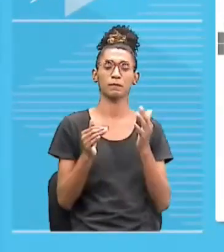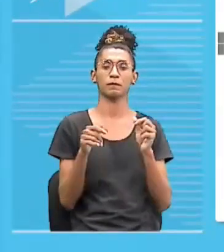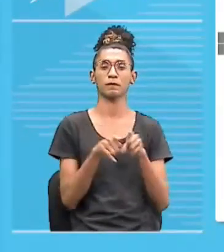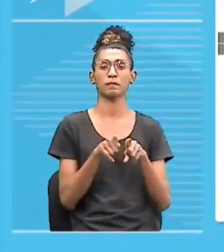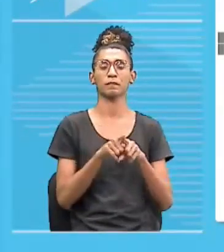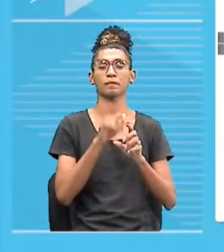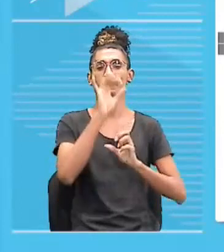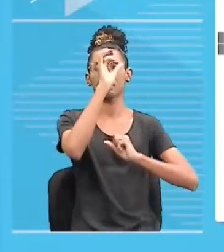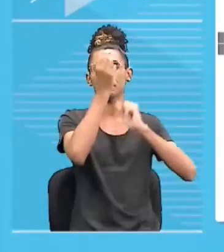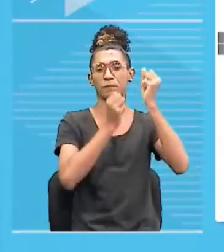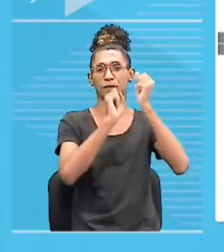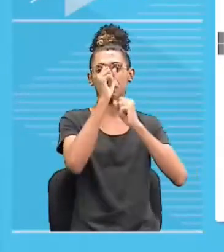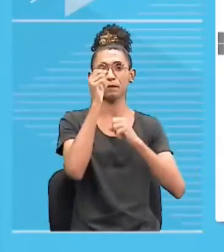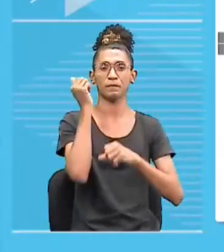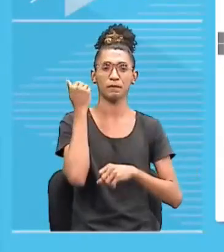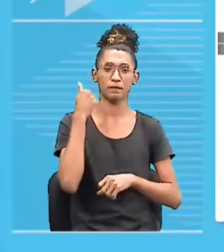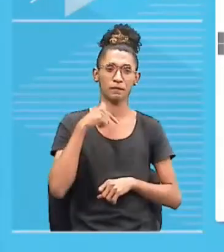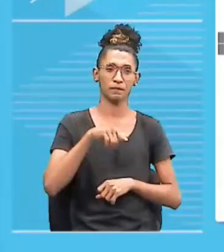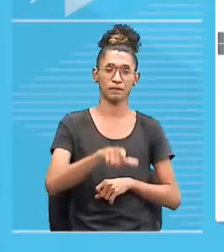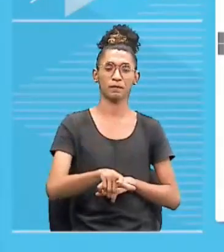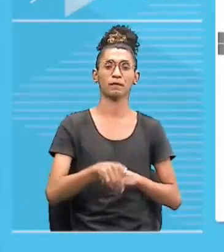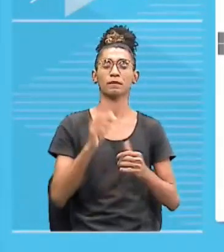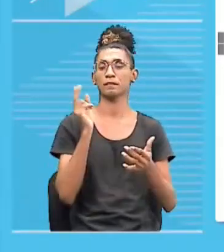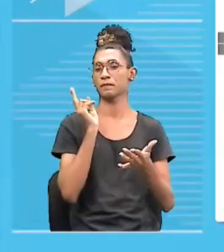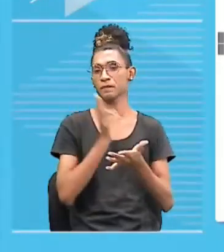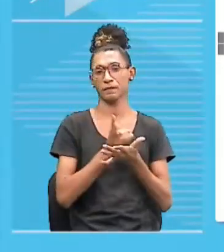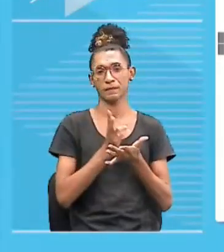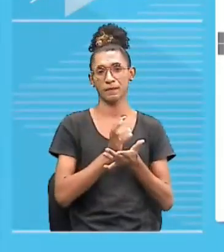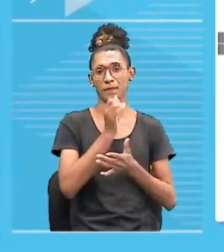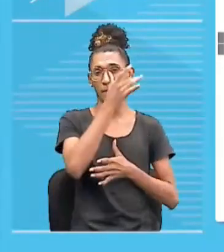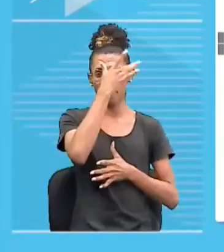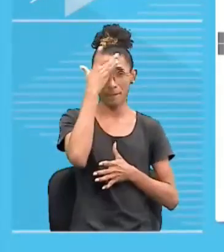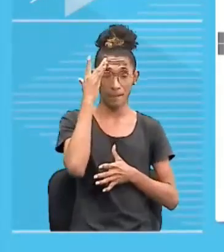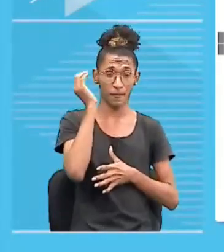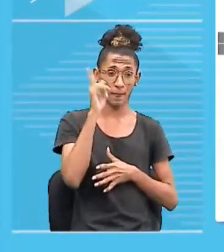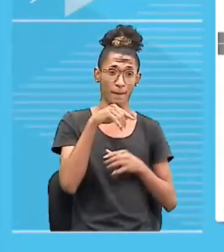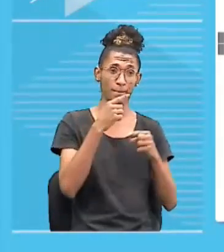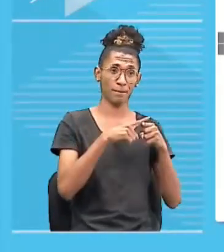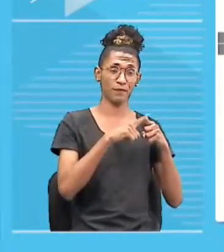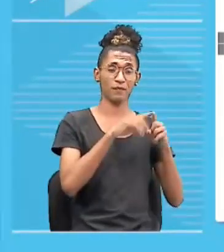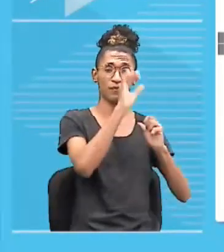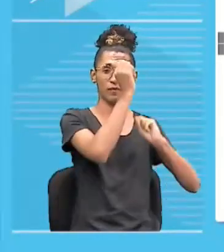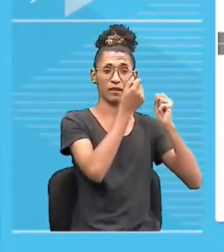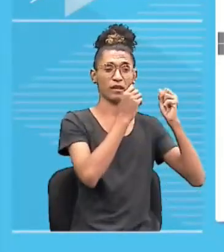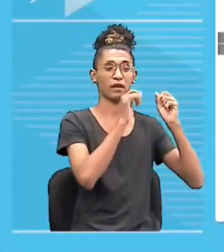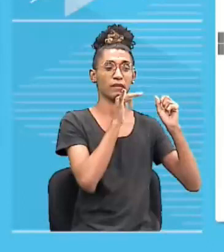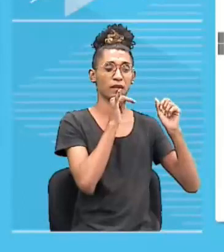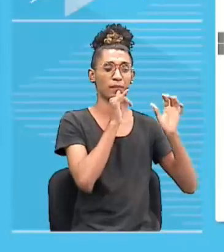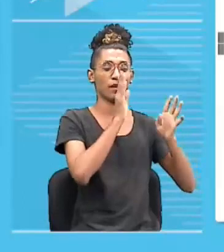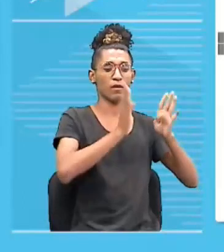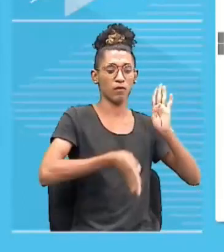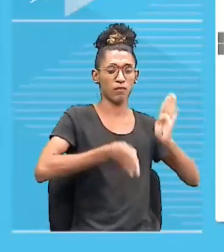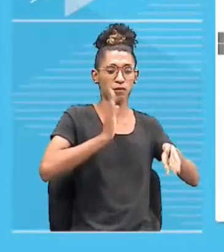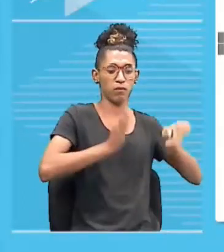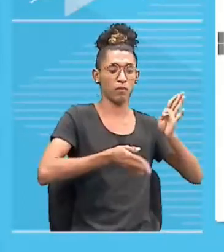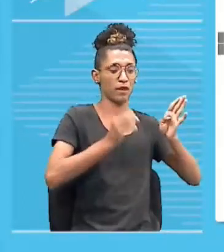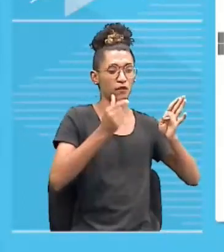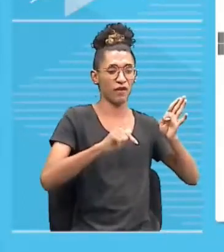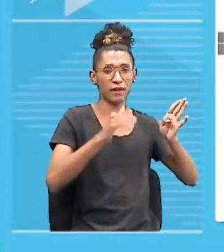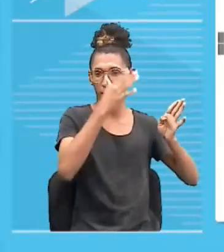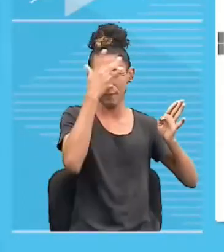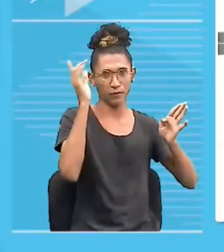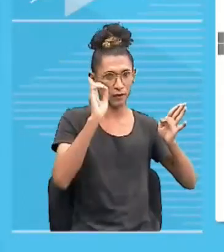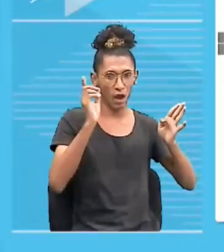indústrias continuarão precisando de gente, tá? Não é porque elas vão ser robotizadas que não vão ter mais